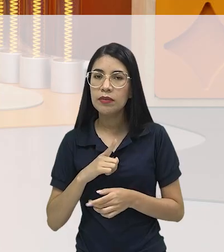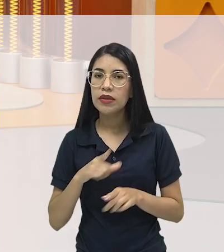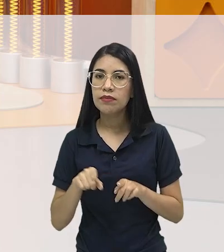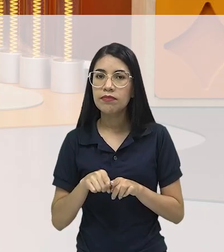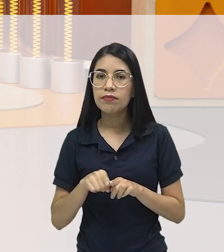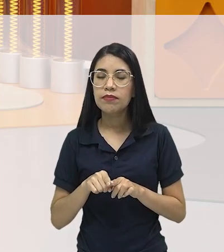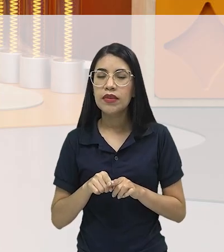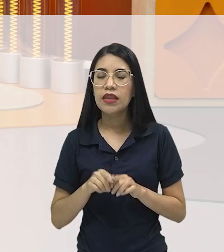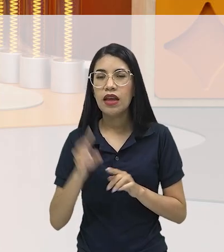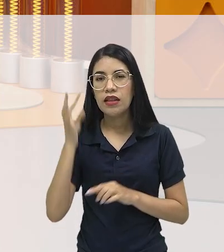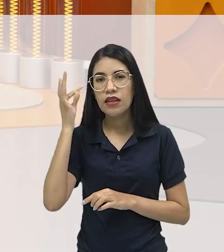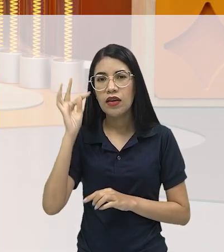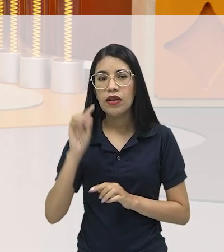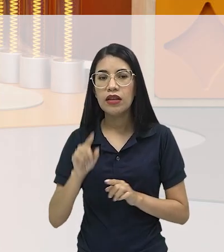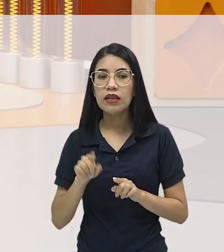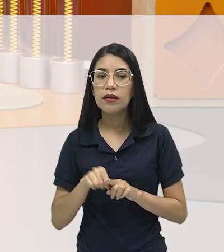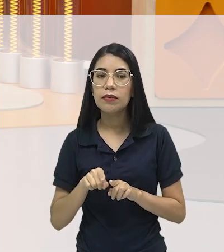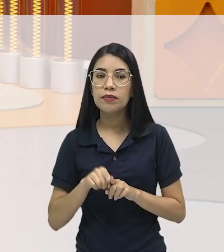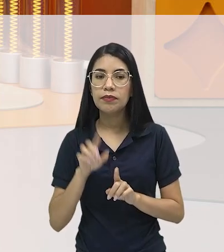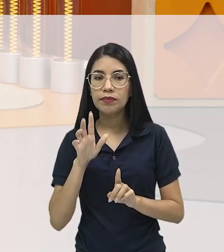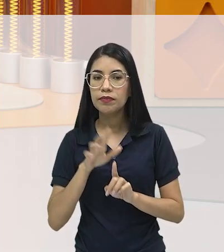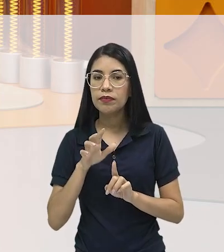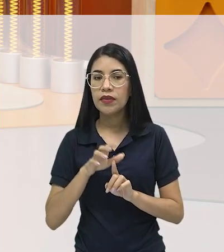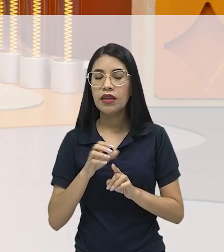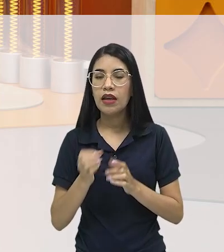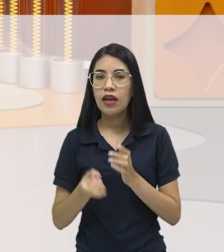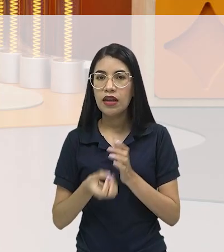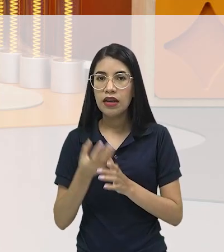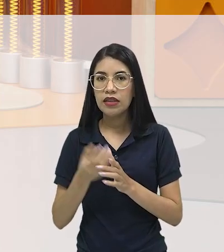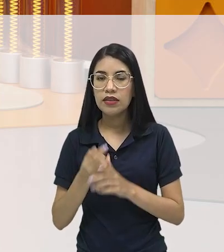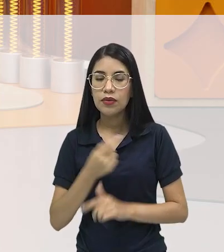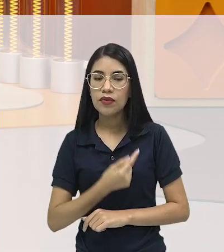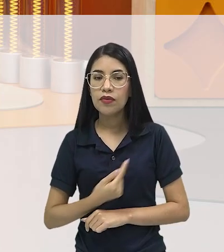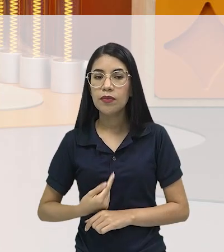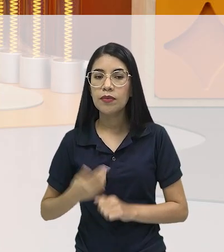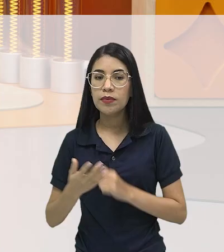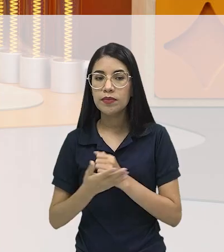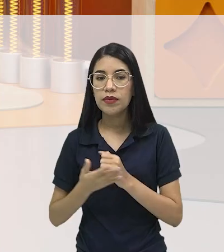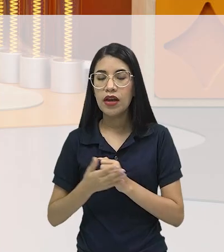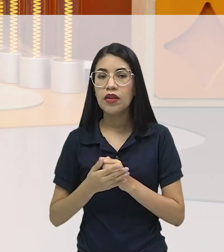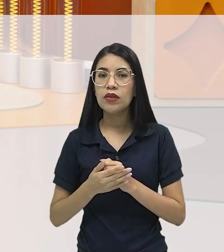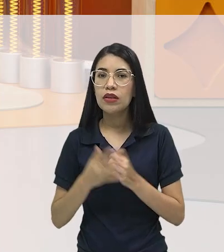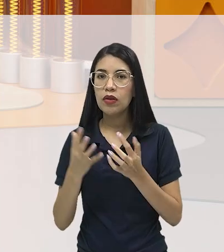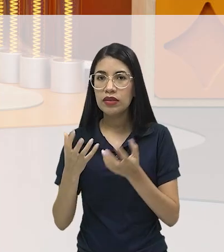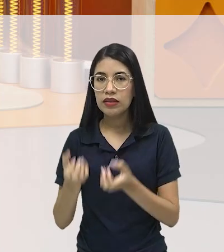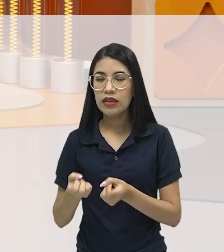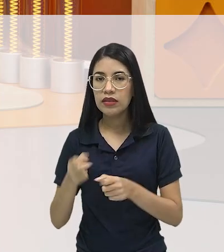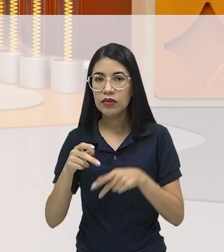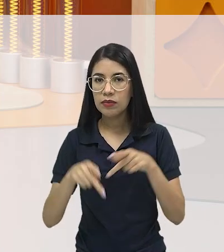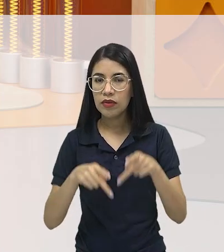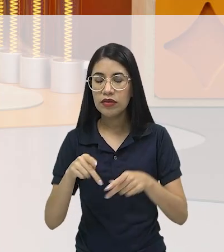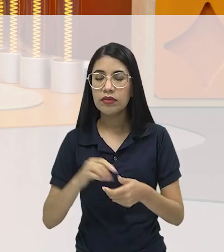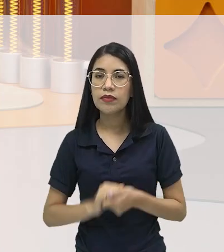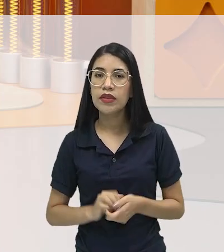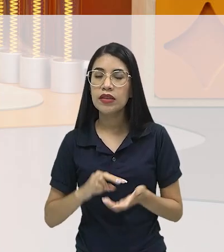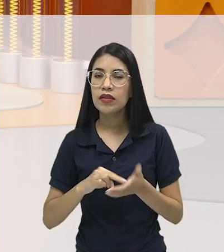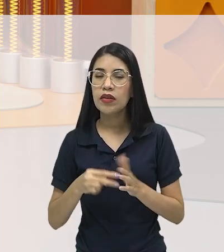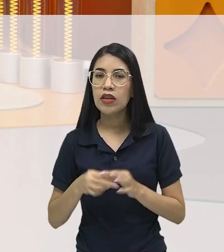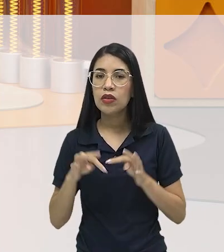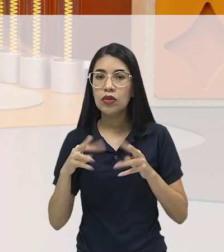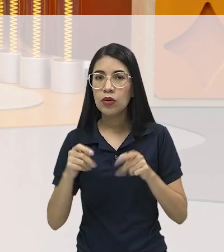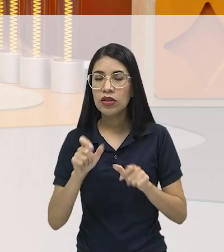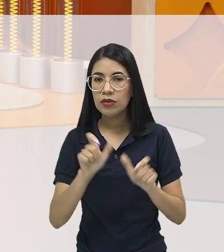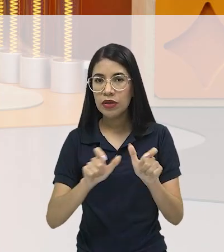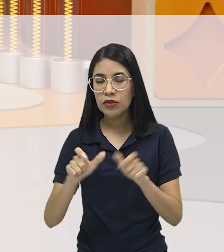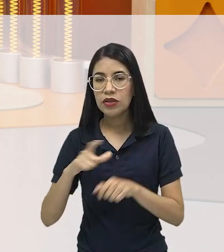teoria, ó, do contrato social e a influência na formação dos governos baseados no consentimento popular. Ou seja, toda pessoa nasce com direitos